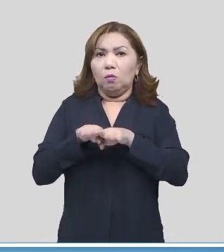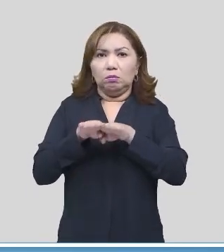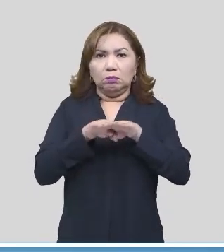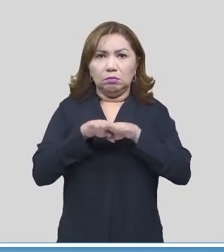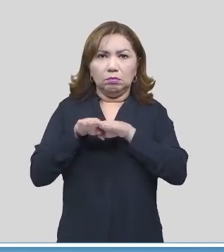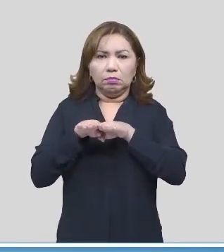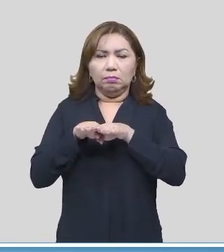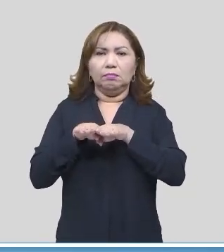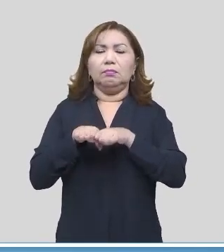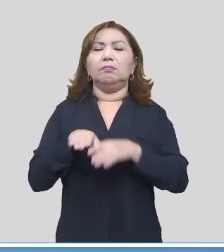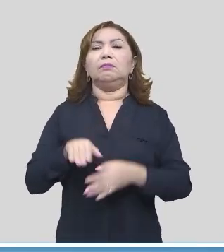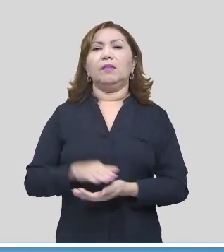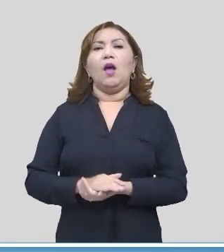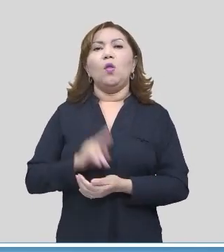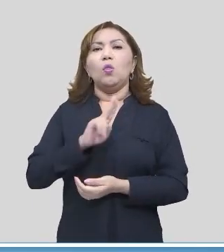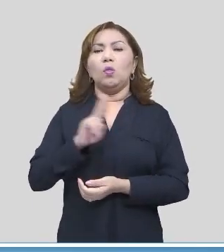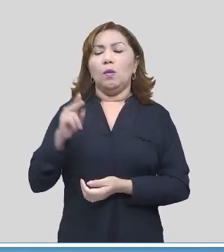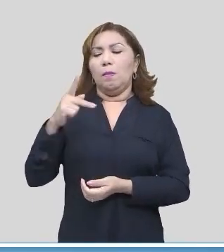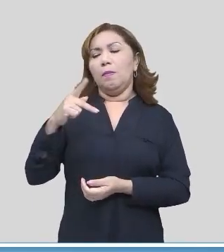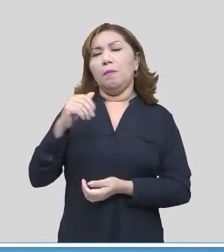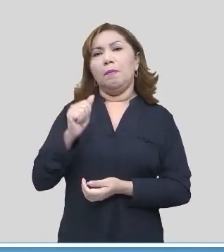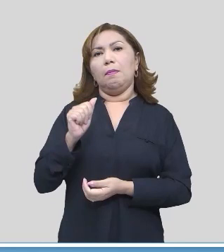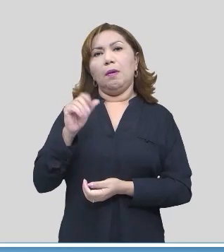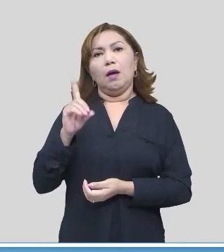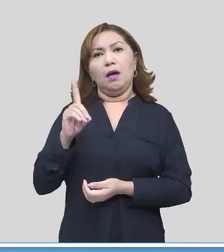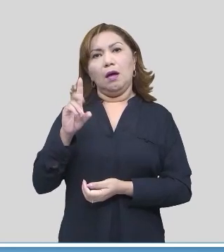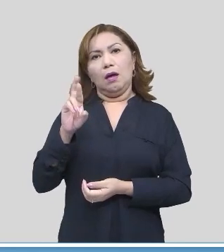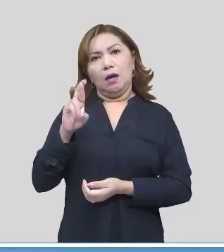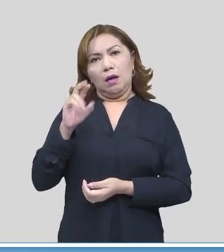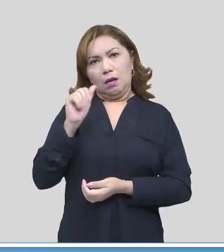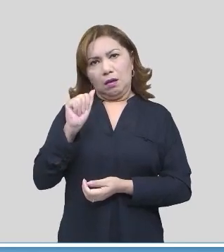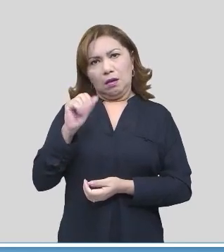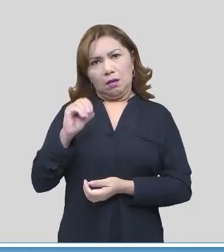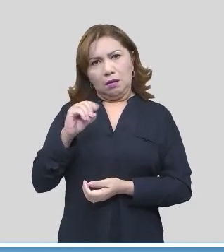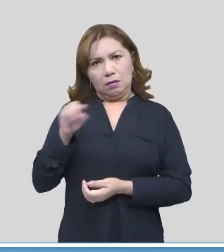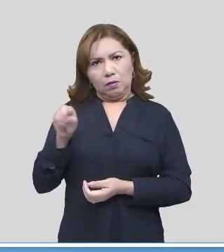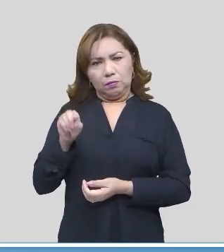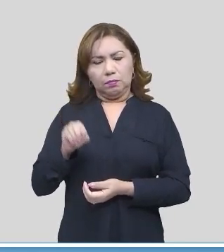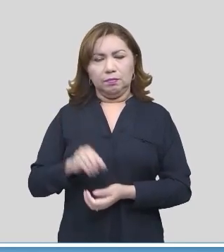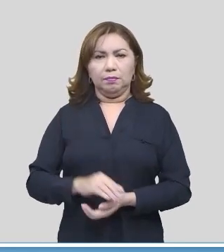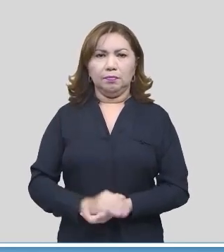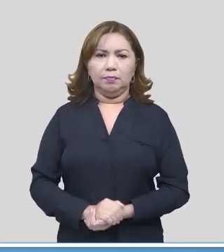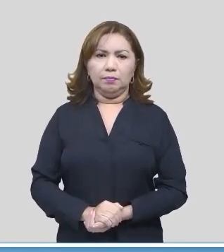tornaram iguais para todos.